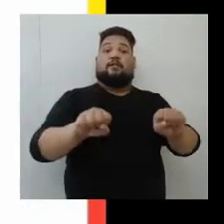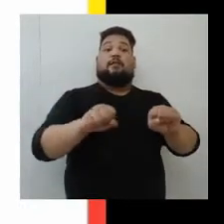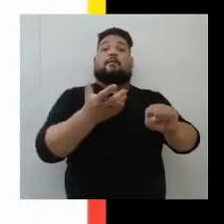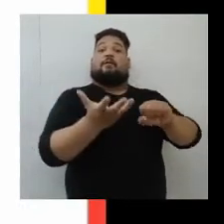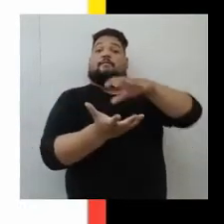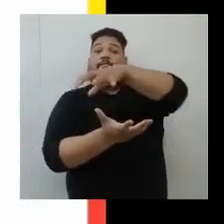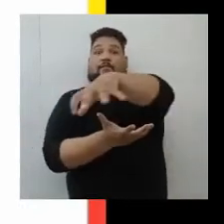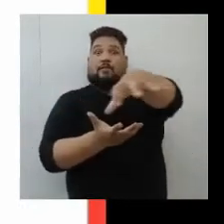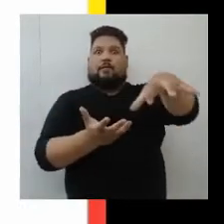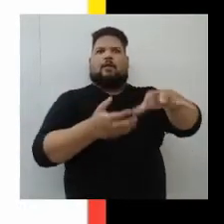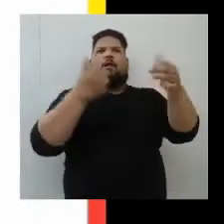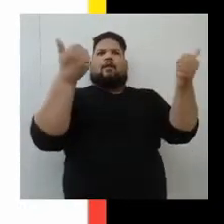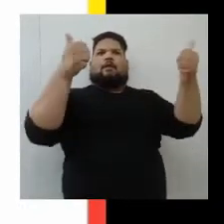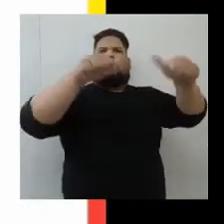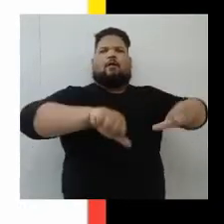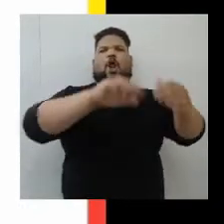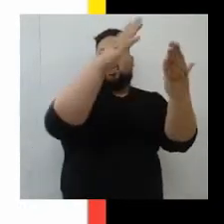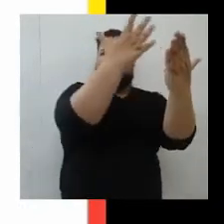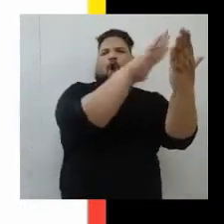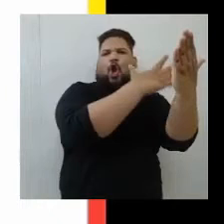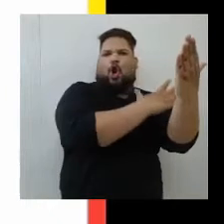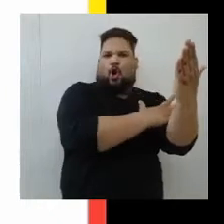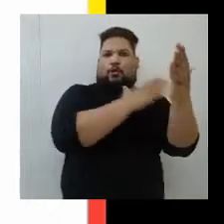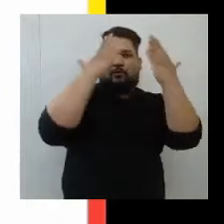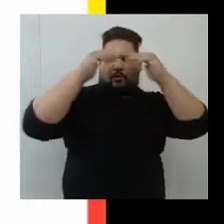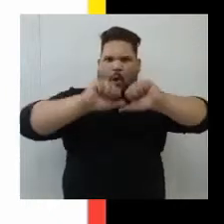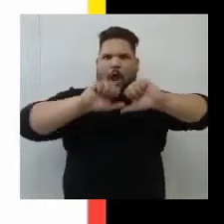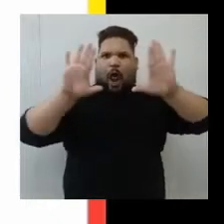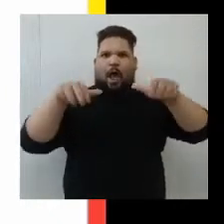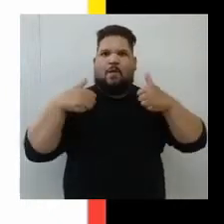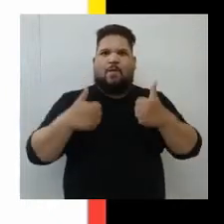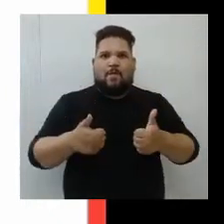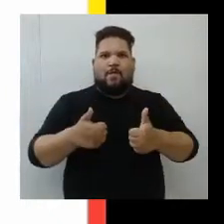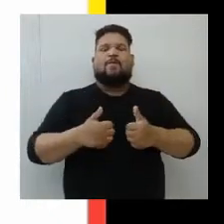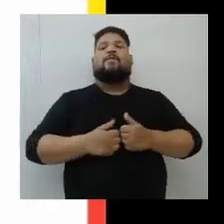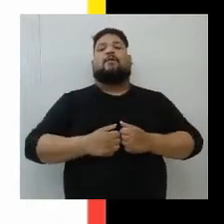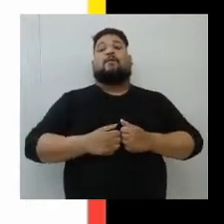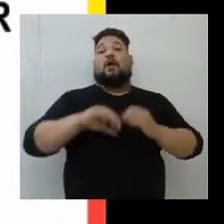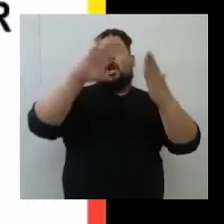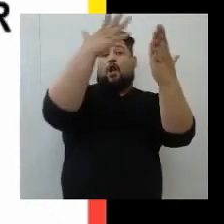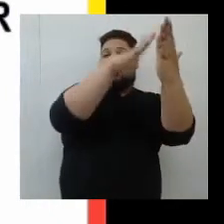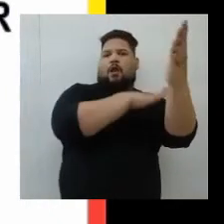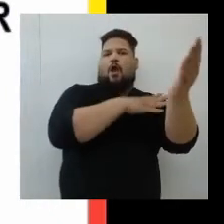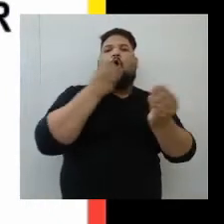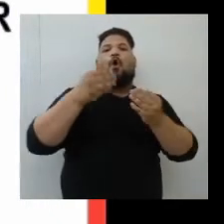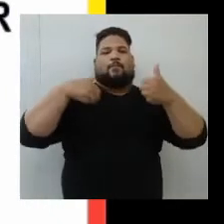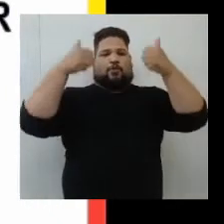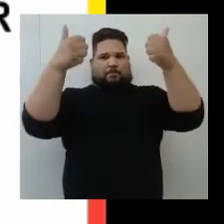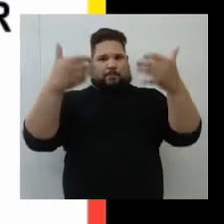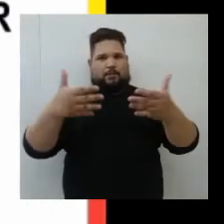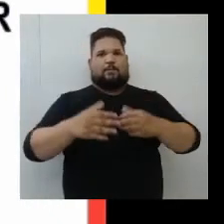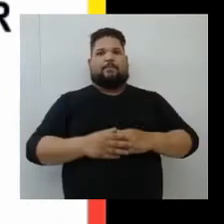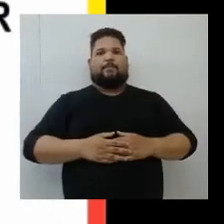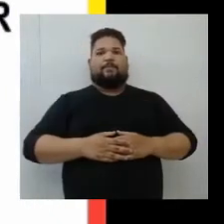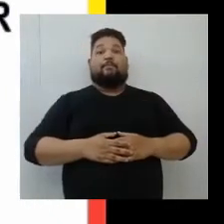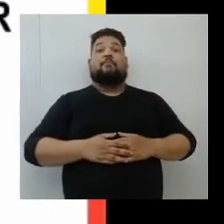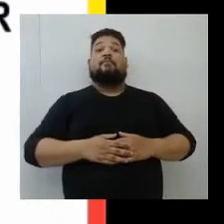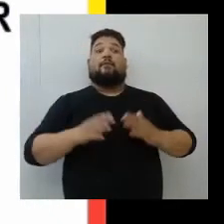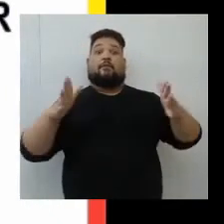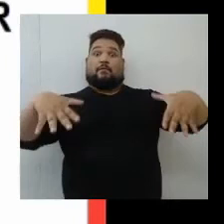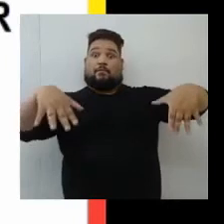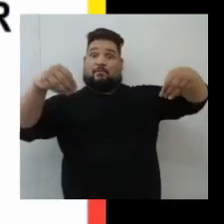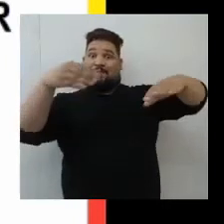feudal. Firmeza? Tranquilão? Então a gente vai falar dessa decadência. Então, na Baixa Idade